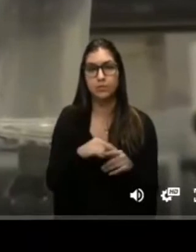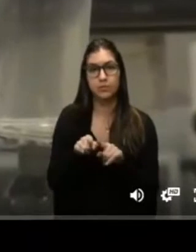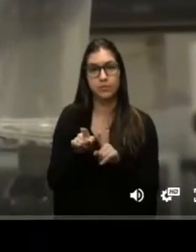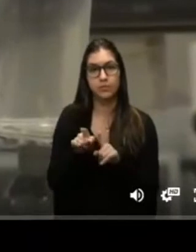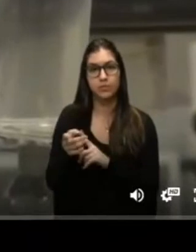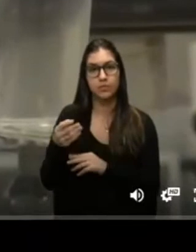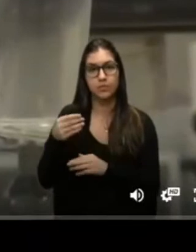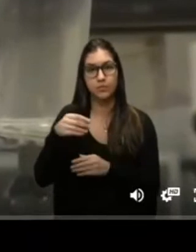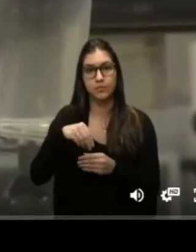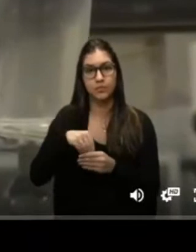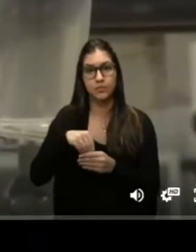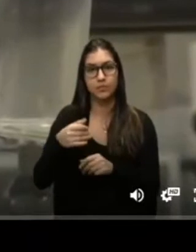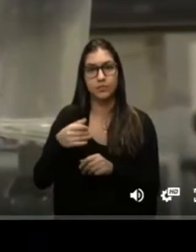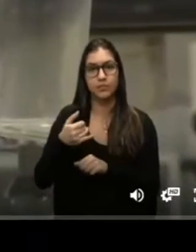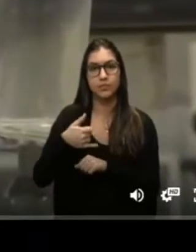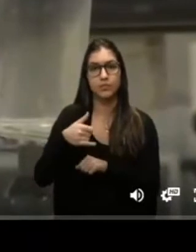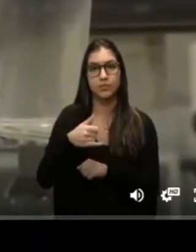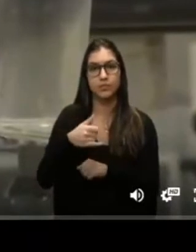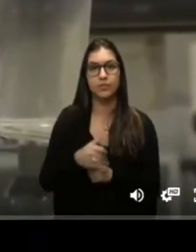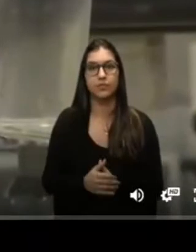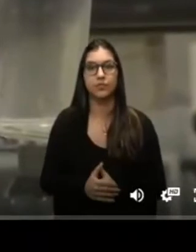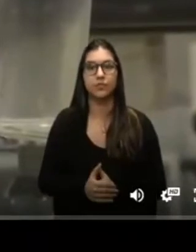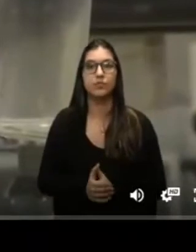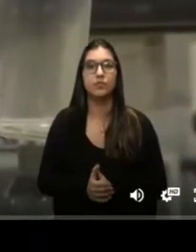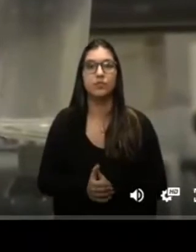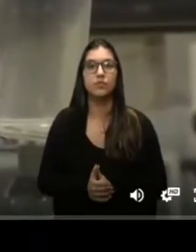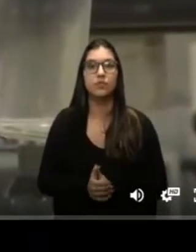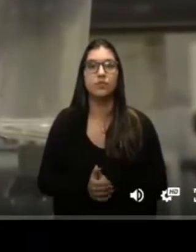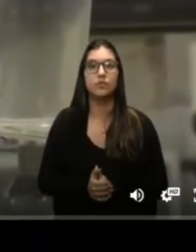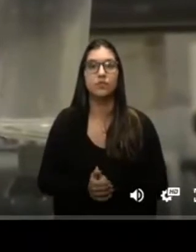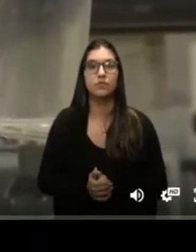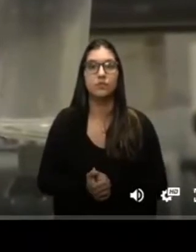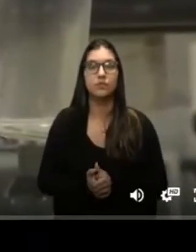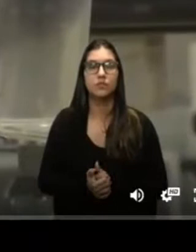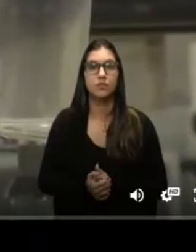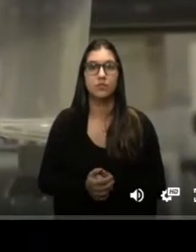ali aquele óleo dentro daquele suporte.